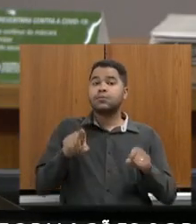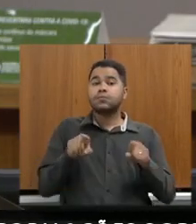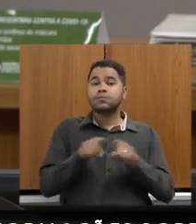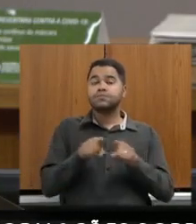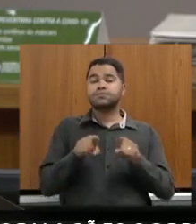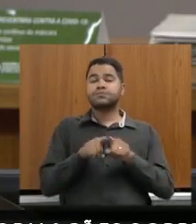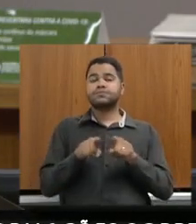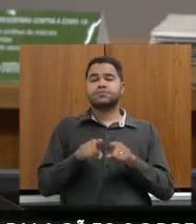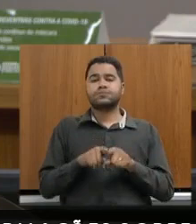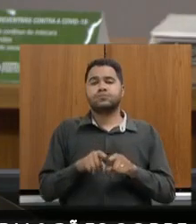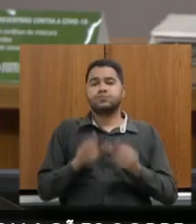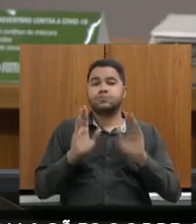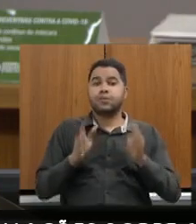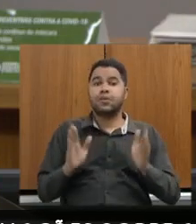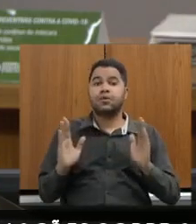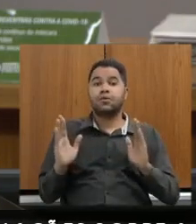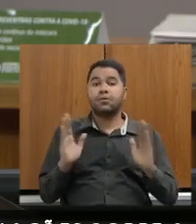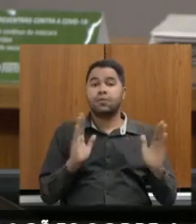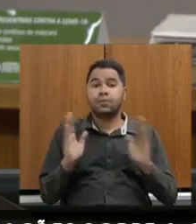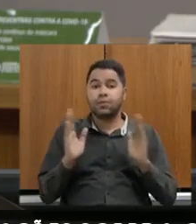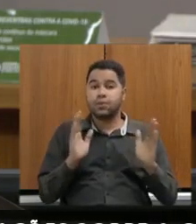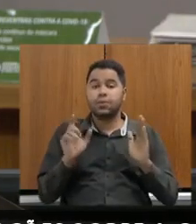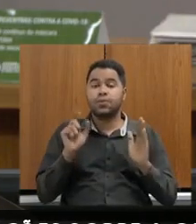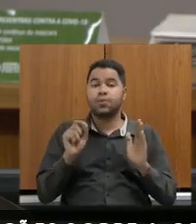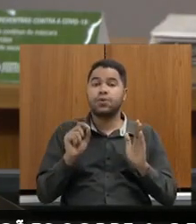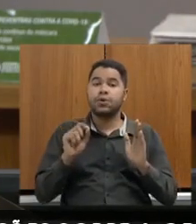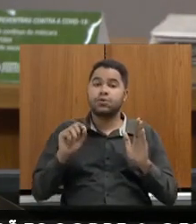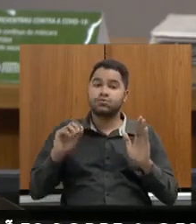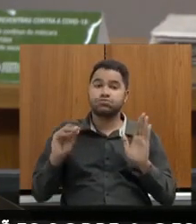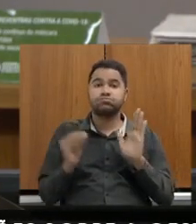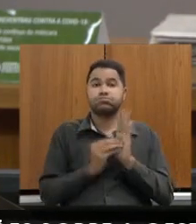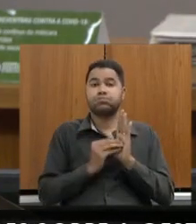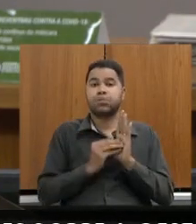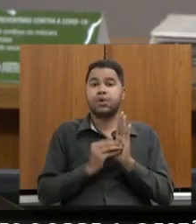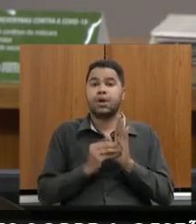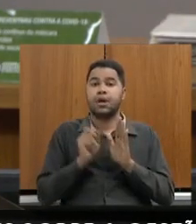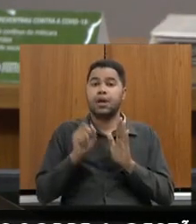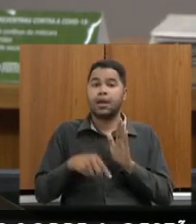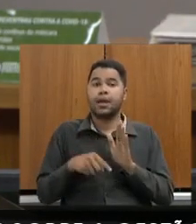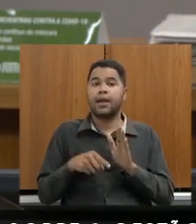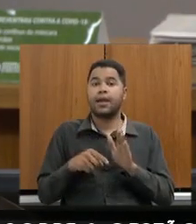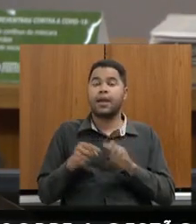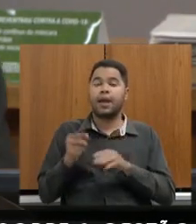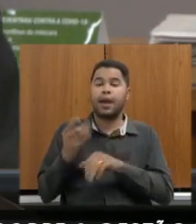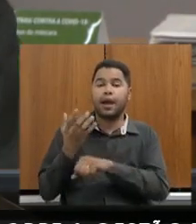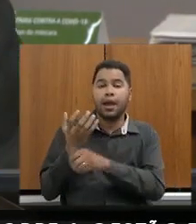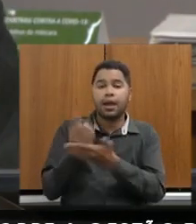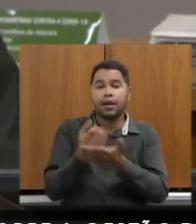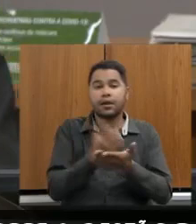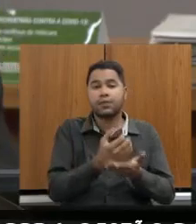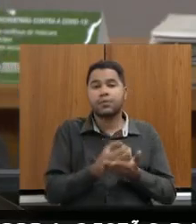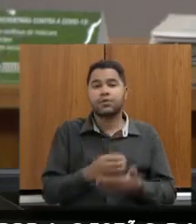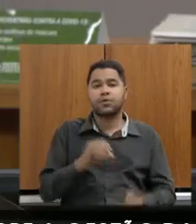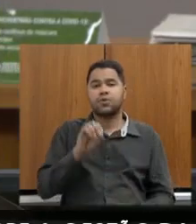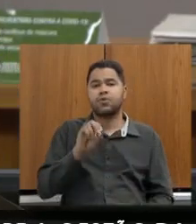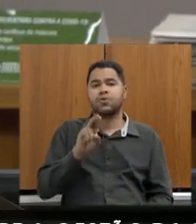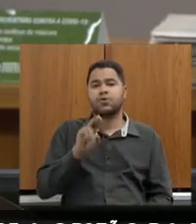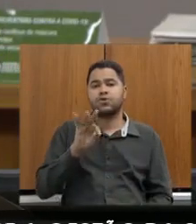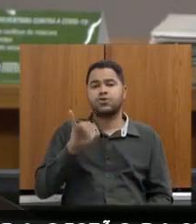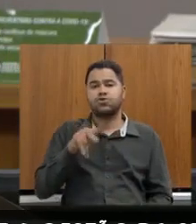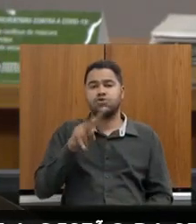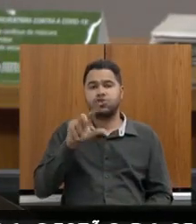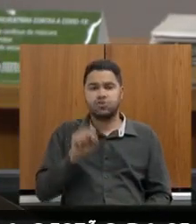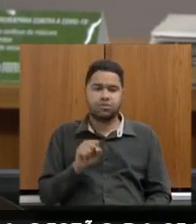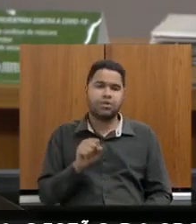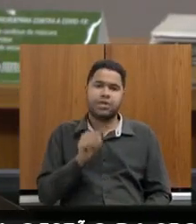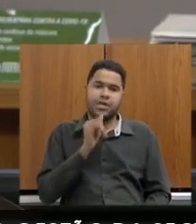estamos já em fase de implantação a gravação de oitivas para aqui no judiciário depois não